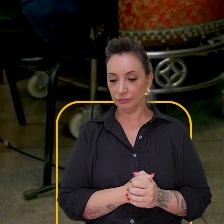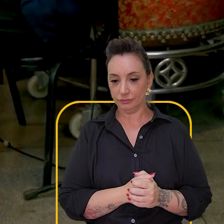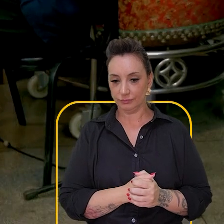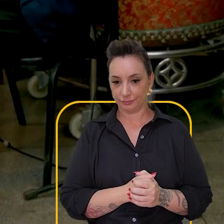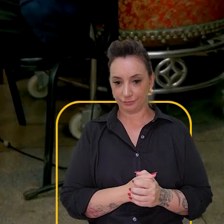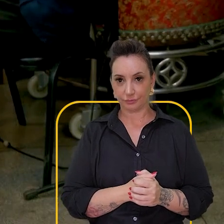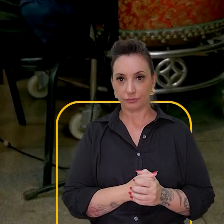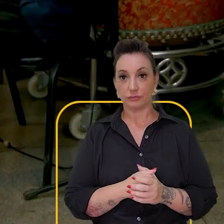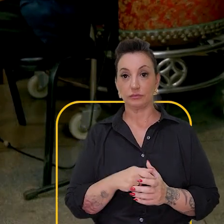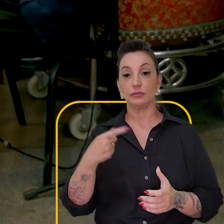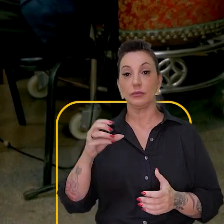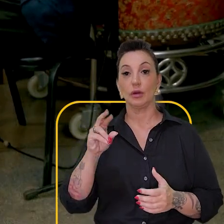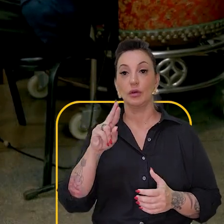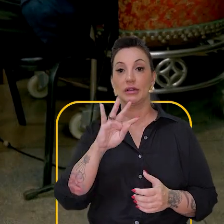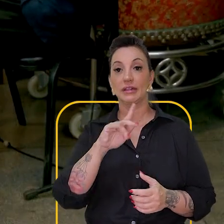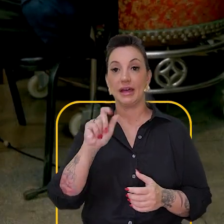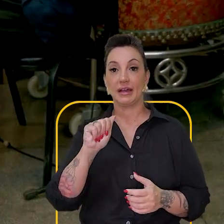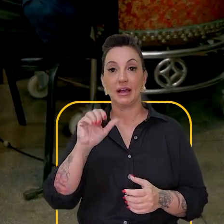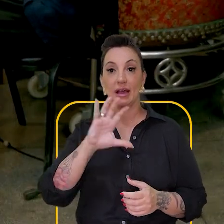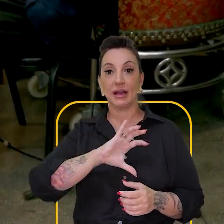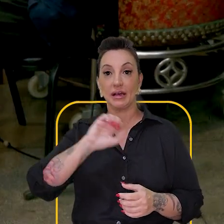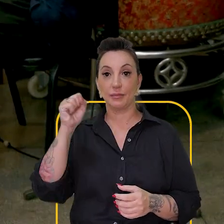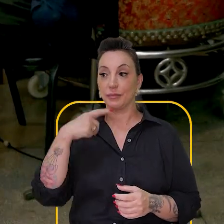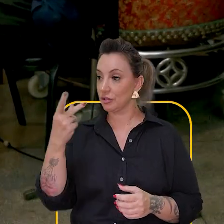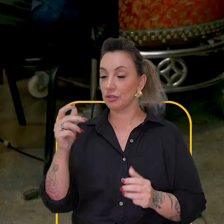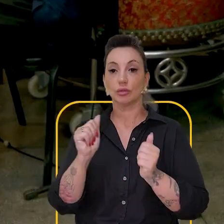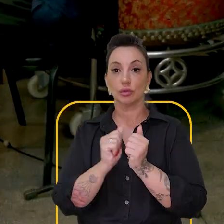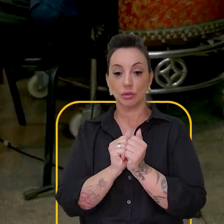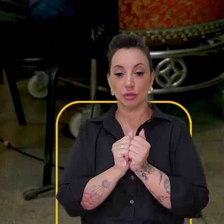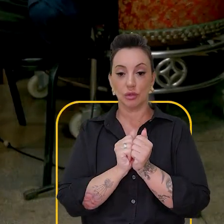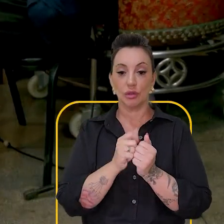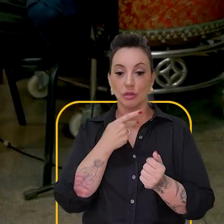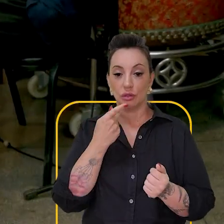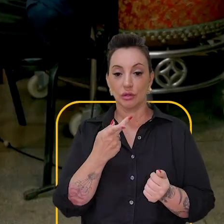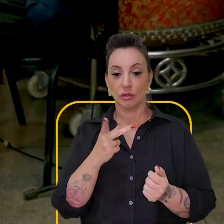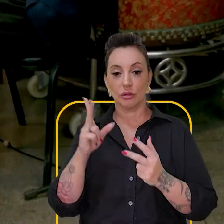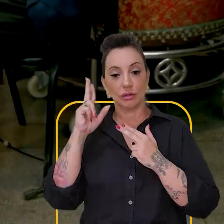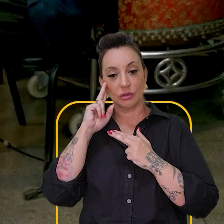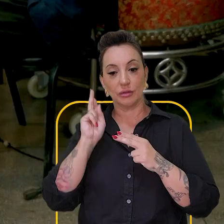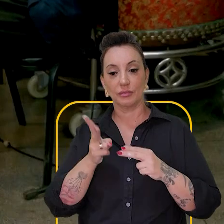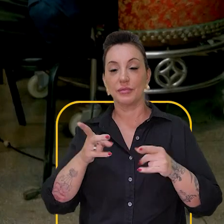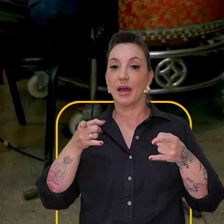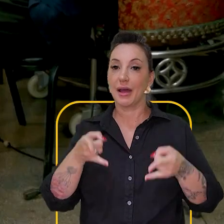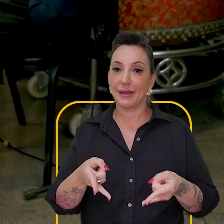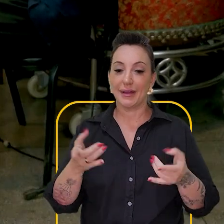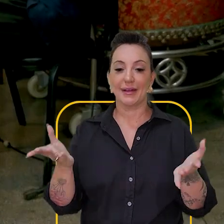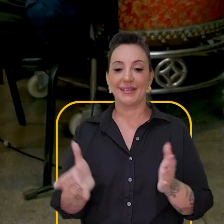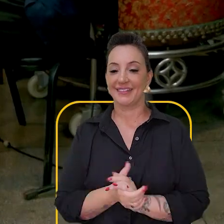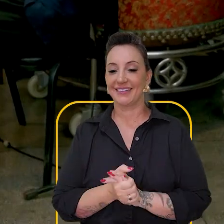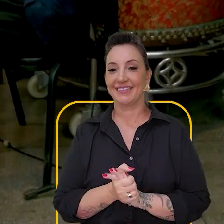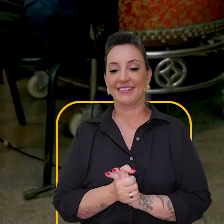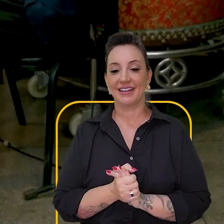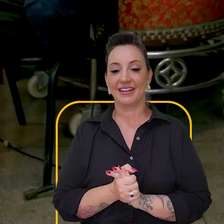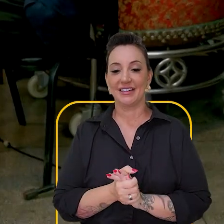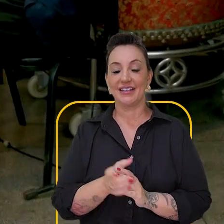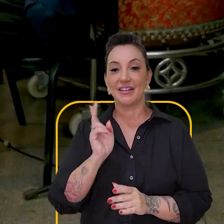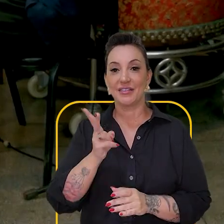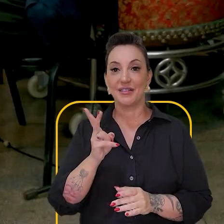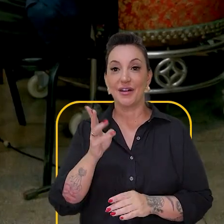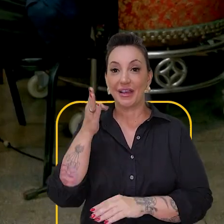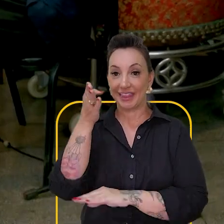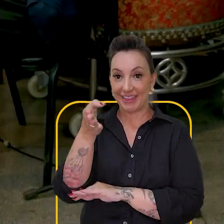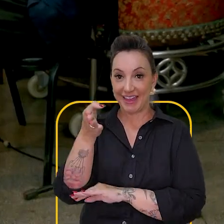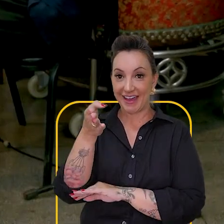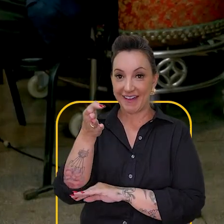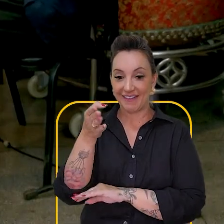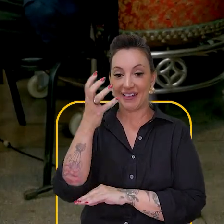cama botaram a gente num hotel sério cara essas coisas o Ortega não conta mas mas na China mas na China não tem problema mas eu já dormi na